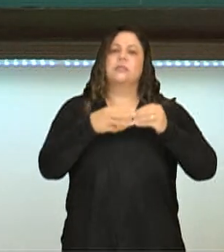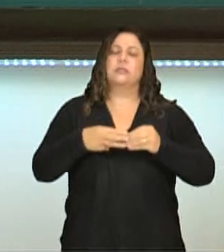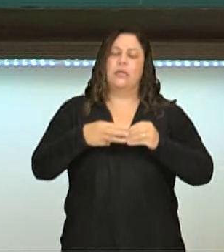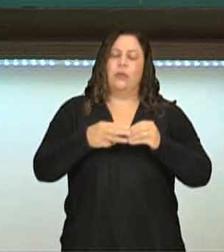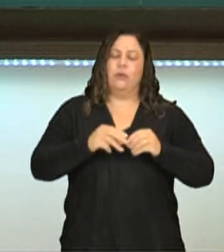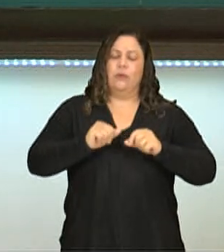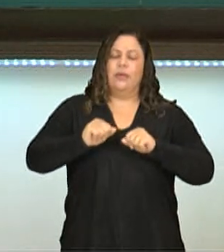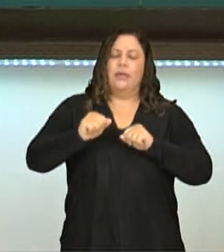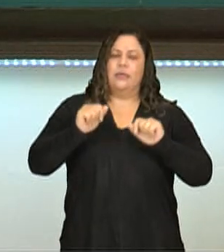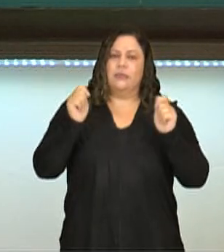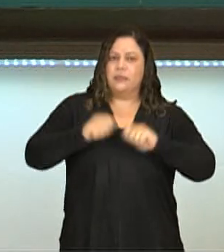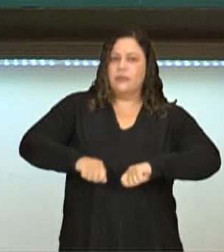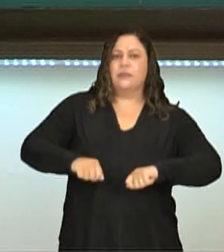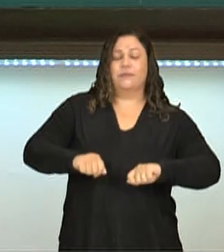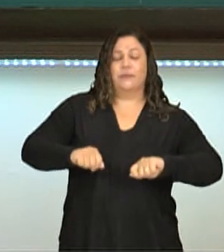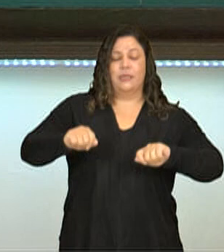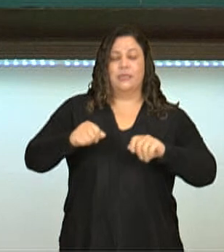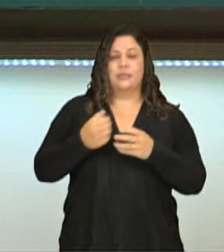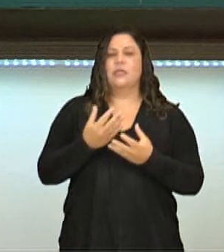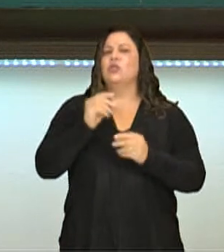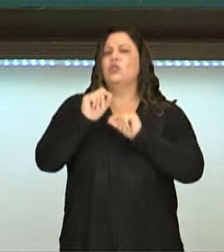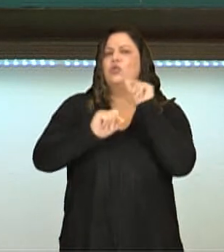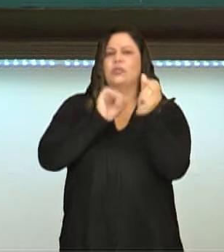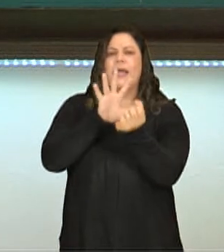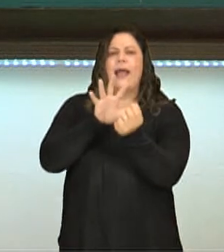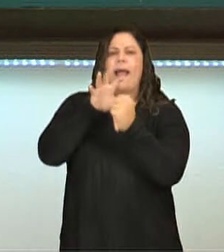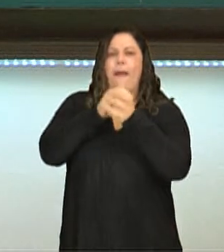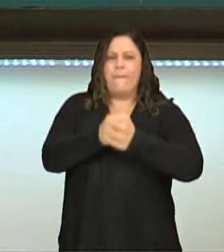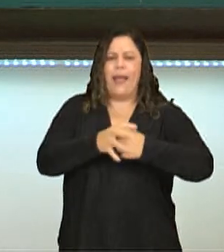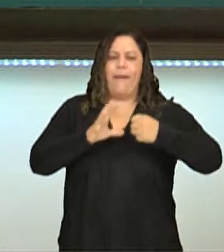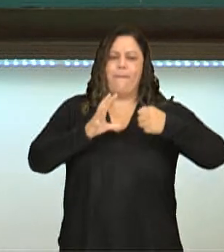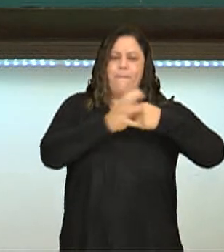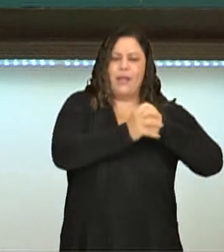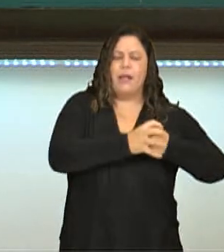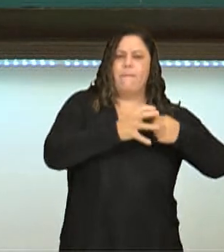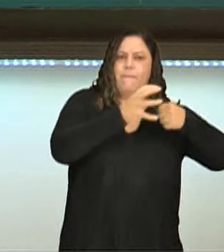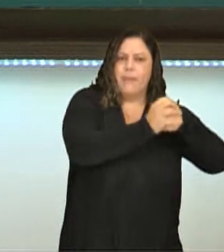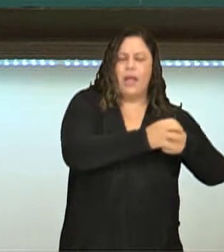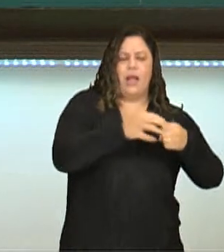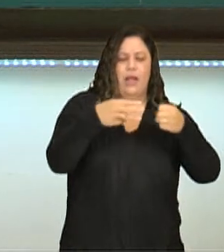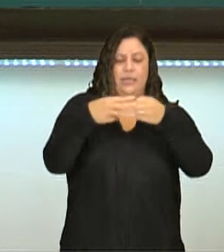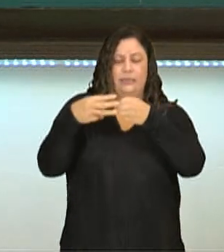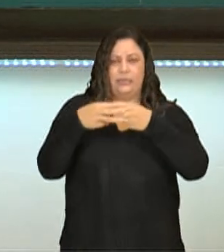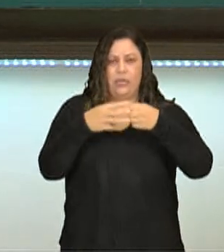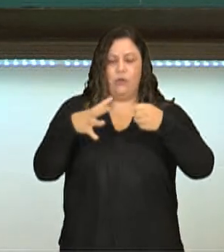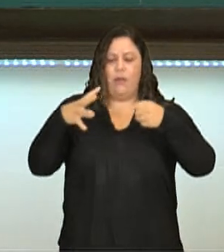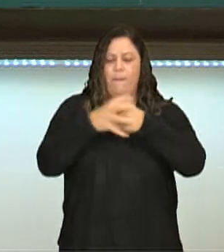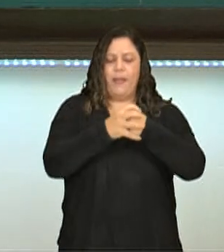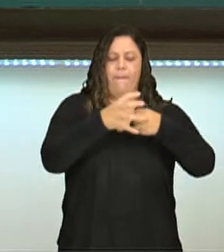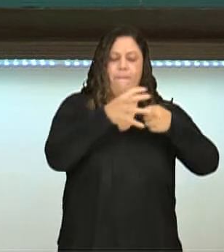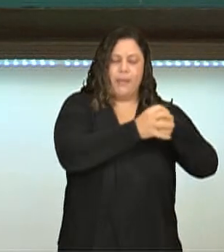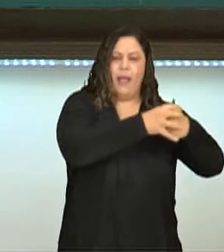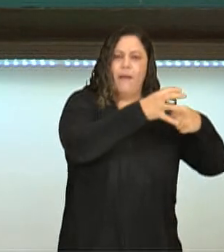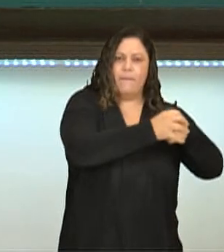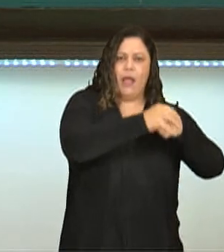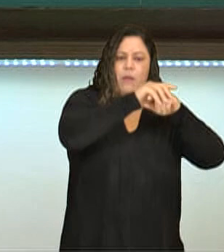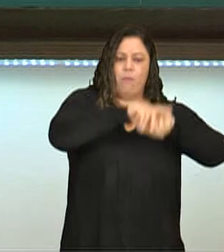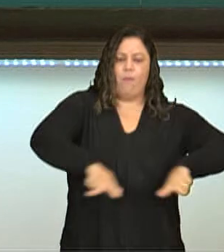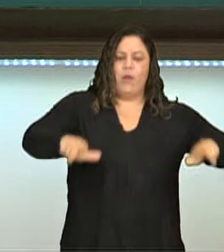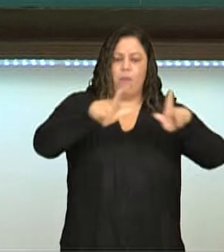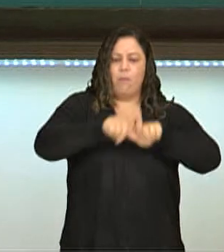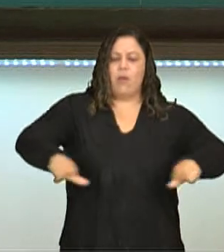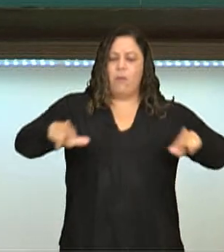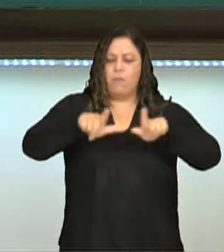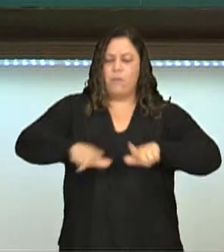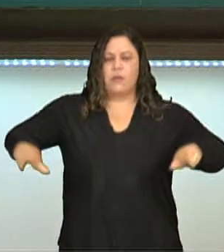essa ação de comer as células cancerígenas, que são células mutantes que acabam prejudicando